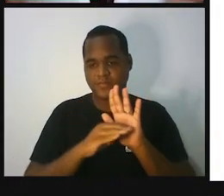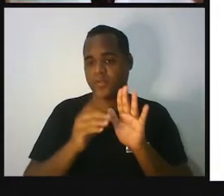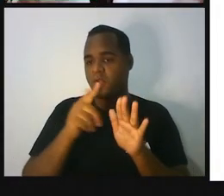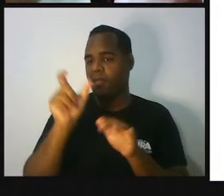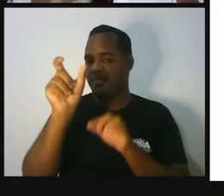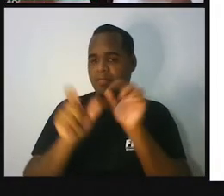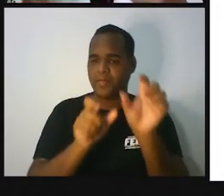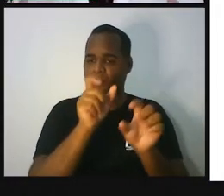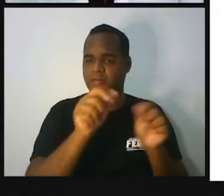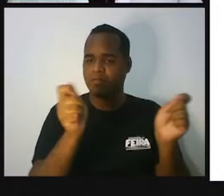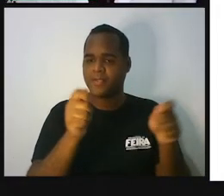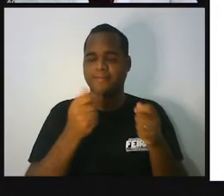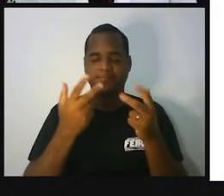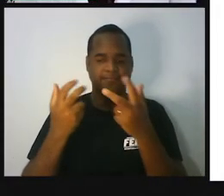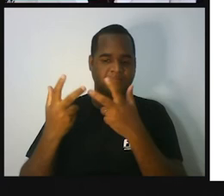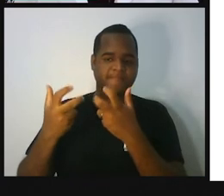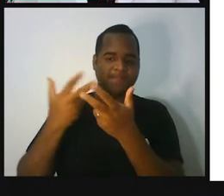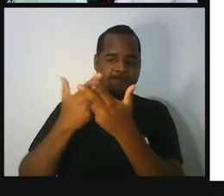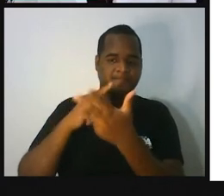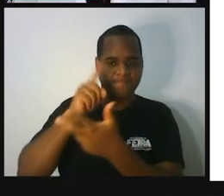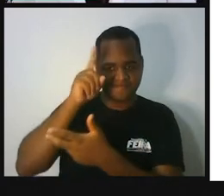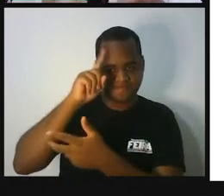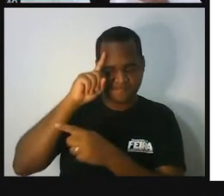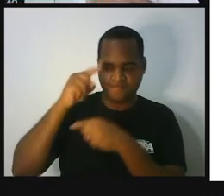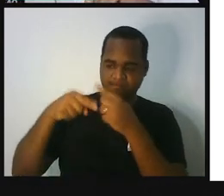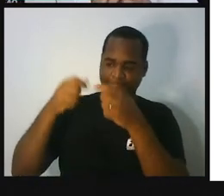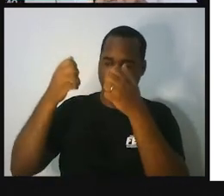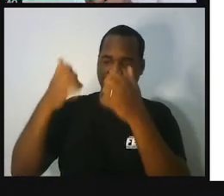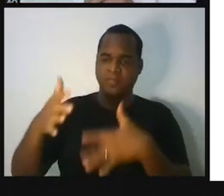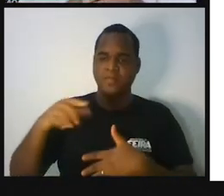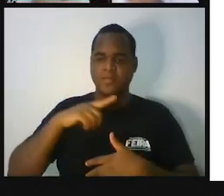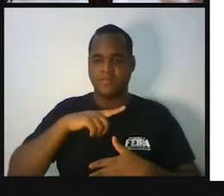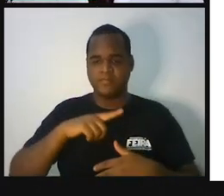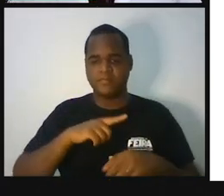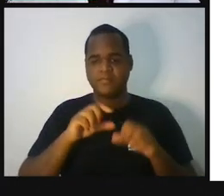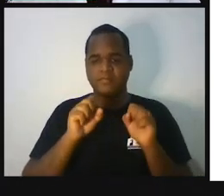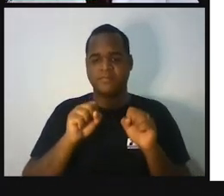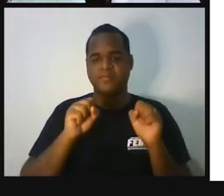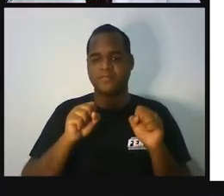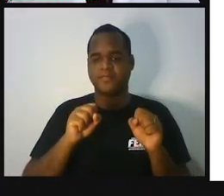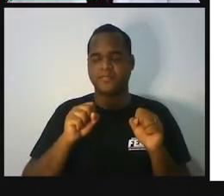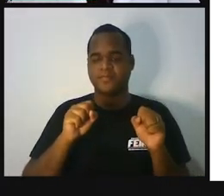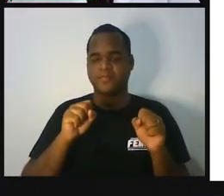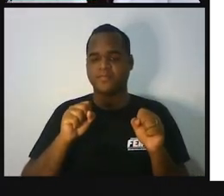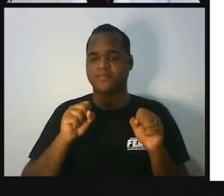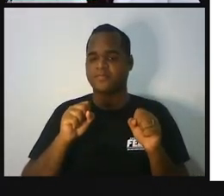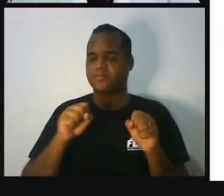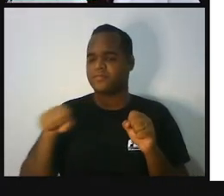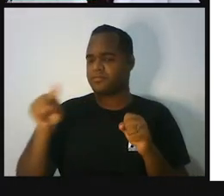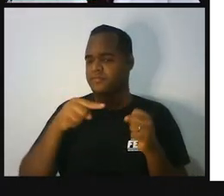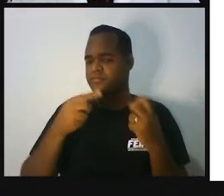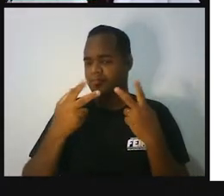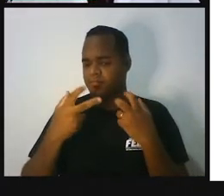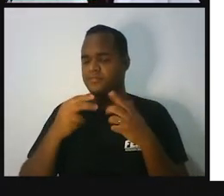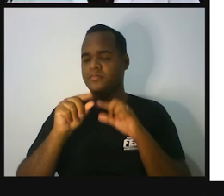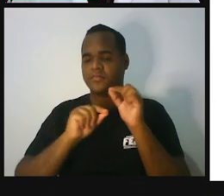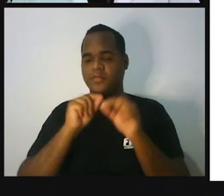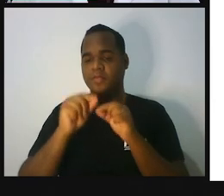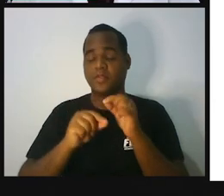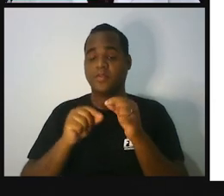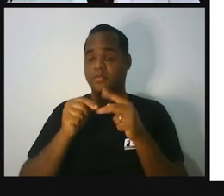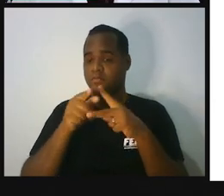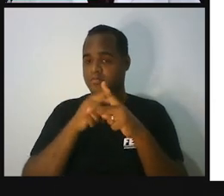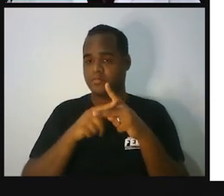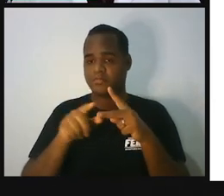objetos ou coisas e você consiga perceber no seu dia onde nesse objetos ou coisas você consiga perceber que ali